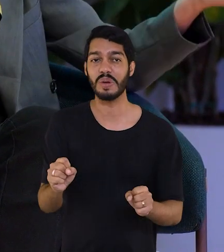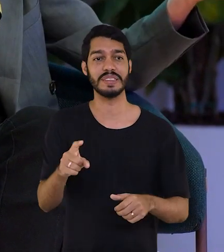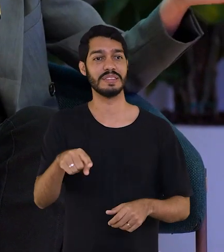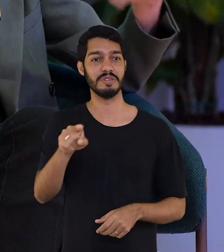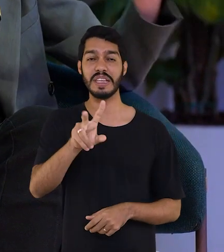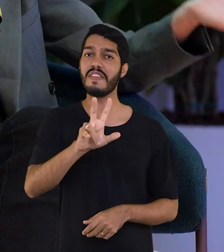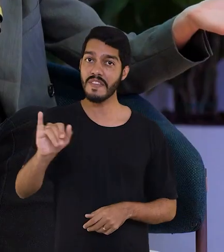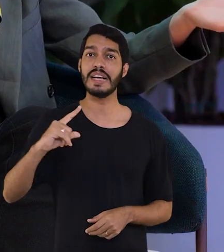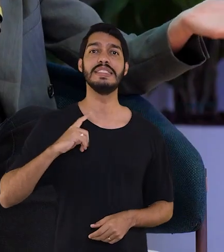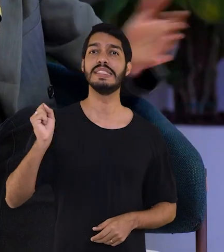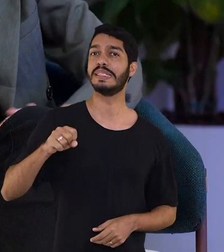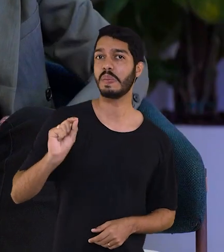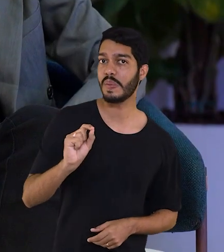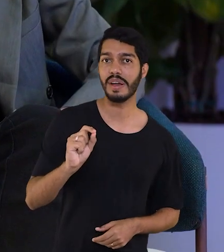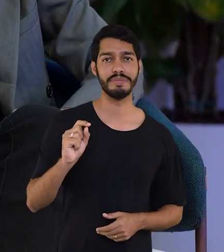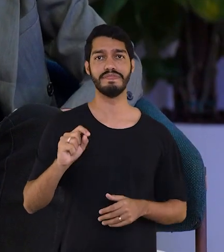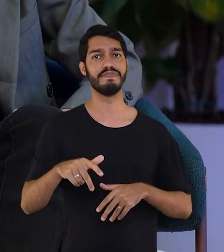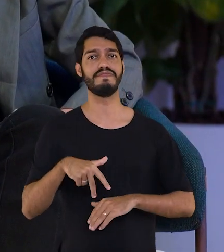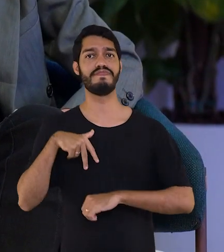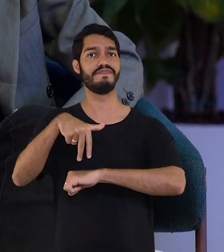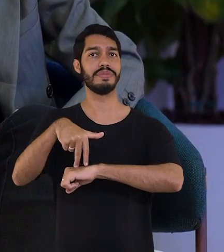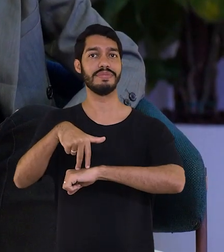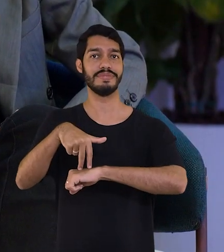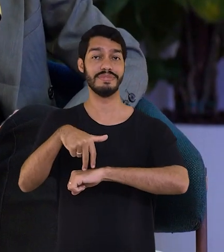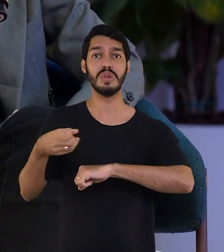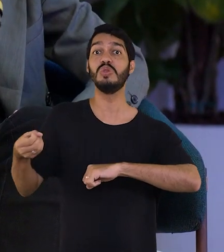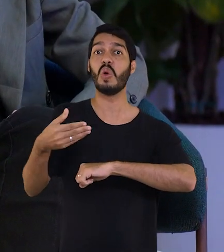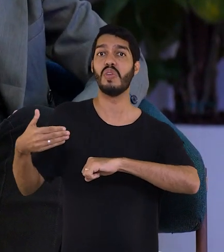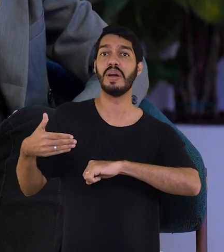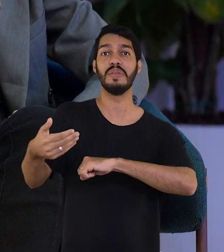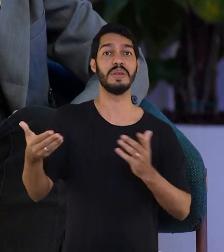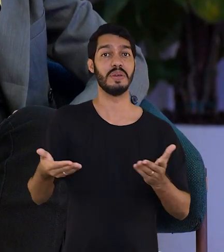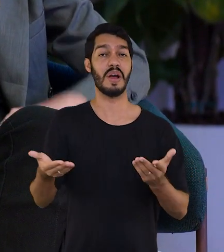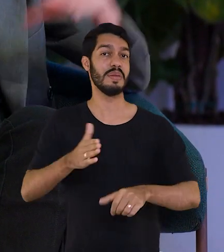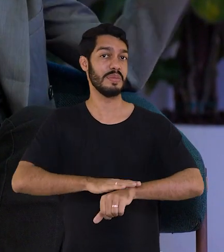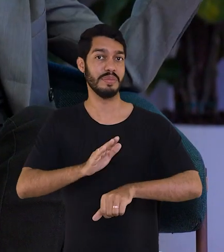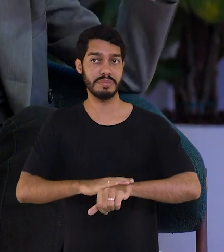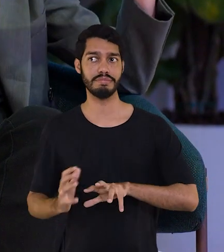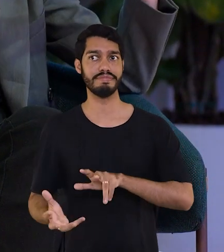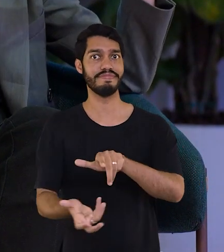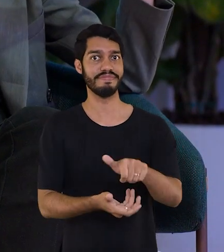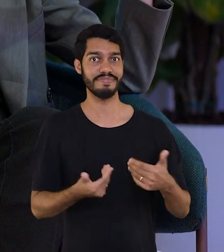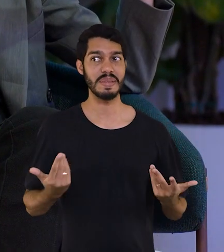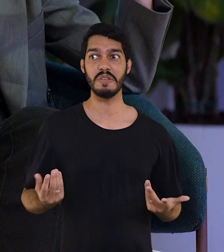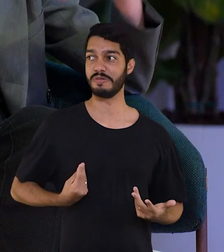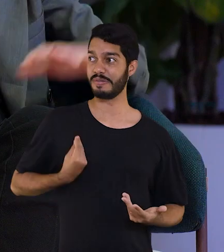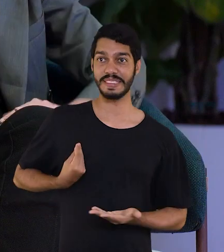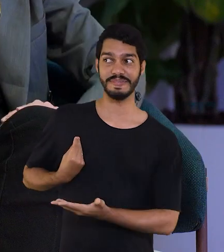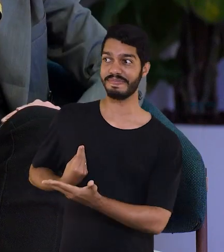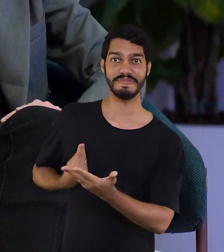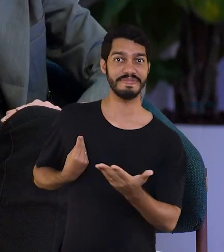vocês podem ser, e vocês terão, na verdade, os líderes, os protagonistas dessa nova desse novo momento de mundo,